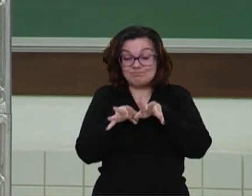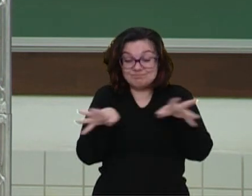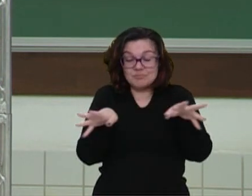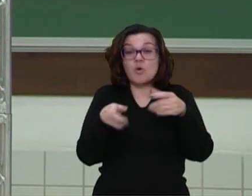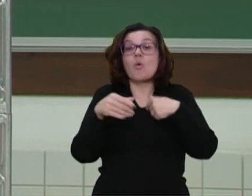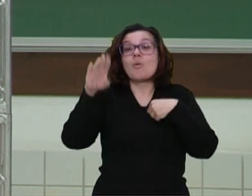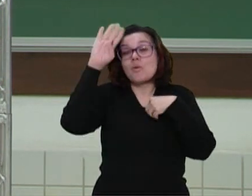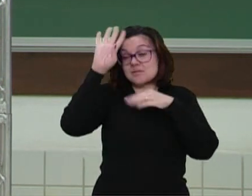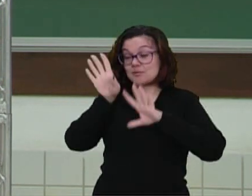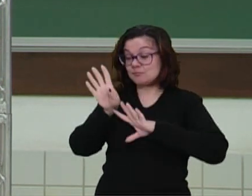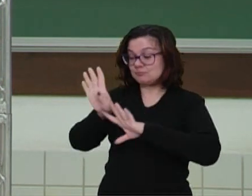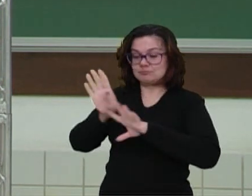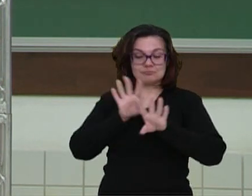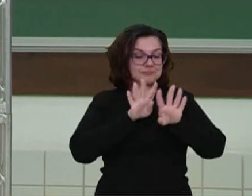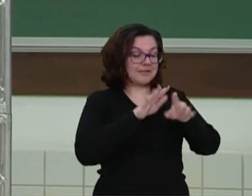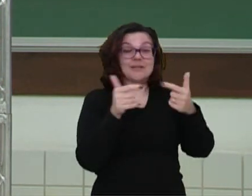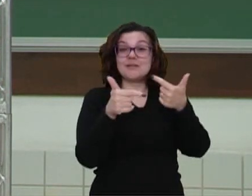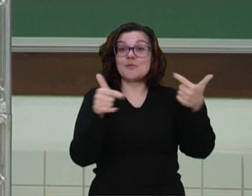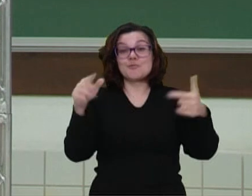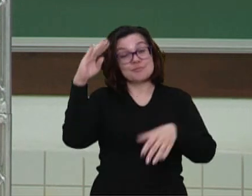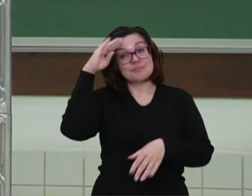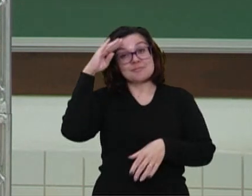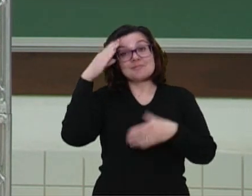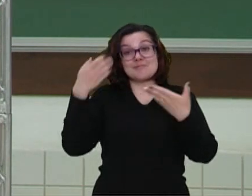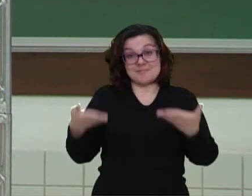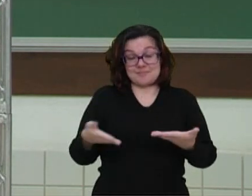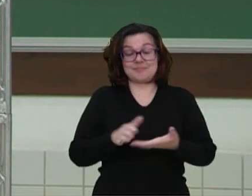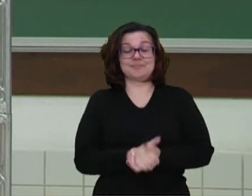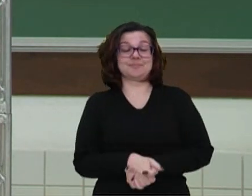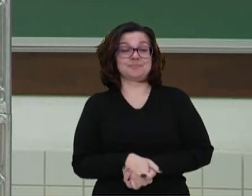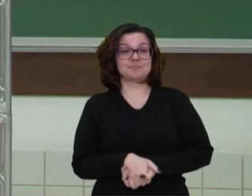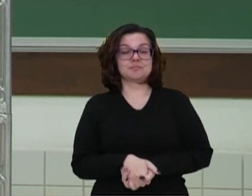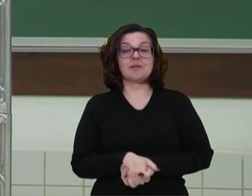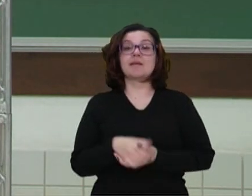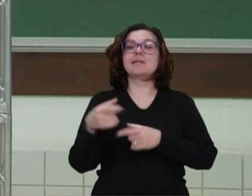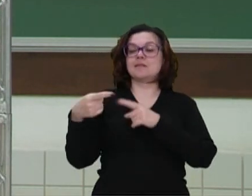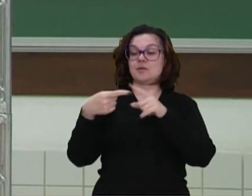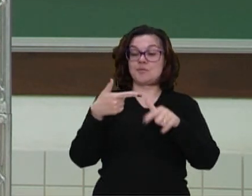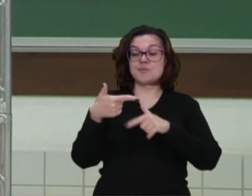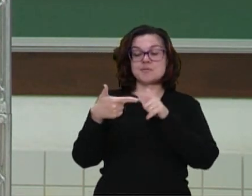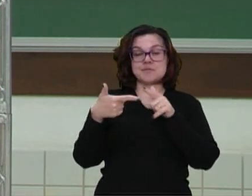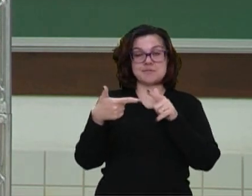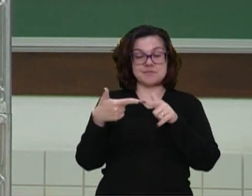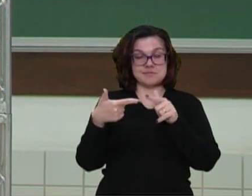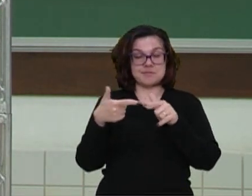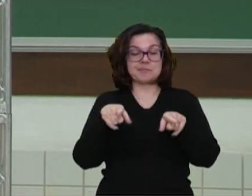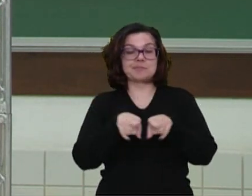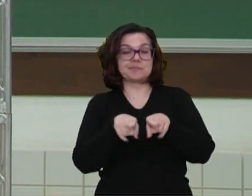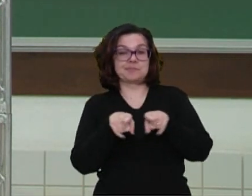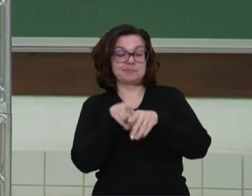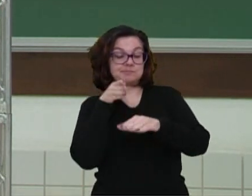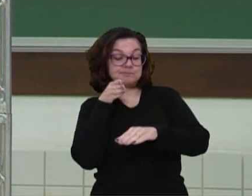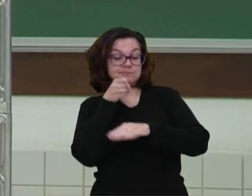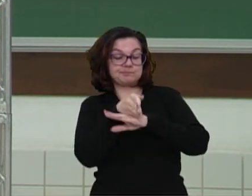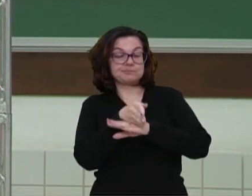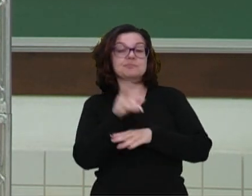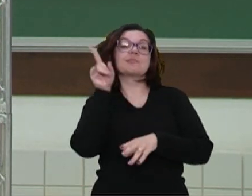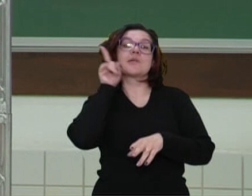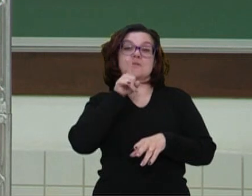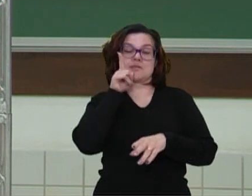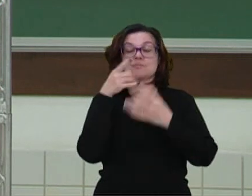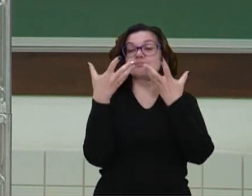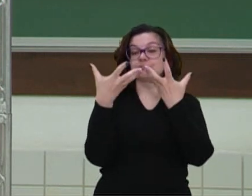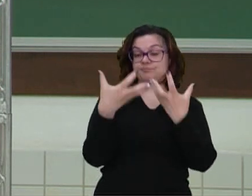primeiro momento de avanço das forças alemãs. Muito bem, você tem também, num segundo aspecto, a entrada dos Estados Unidos da